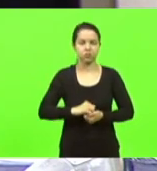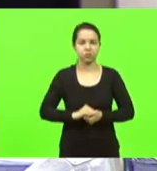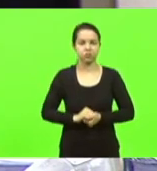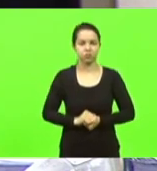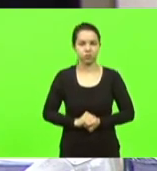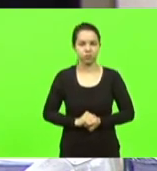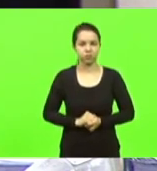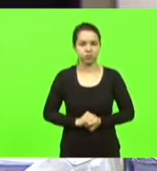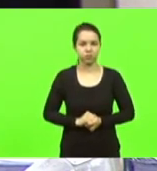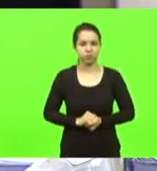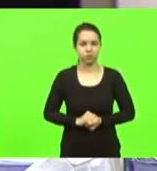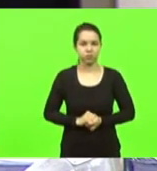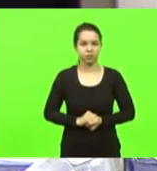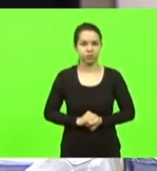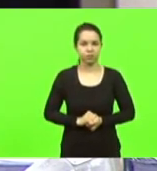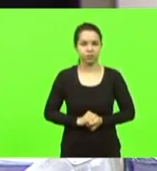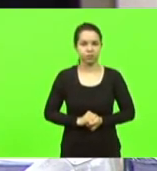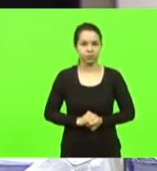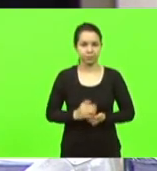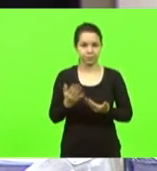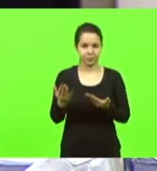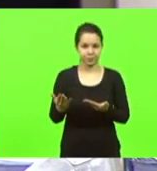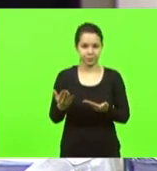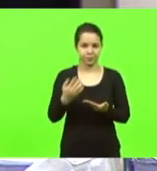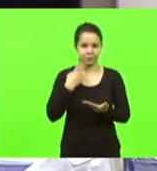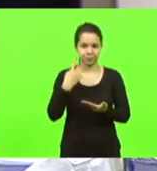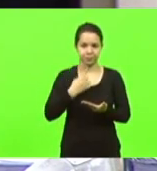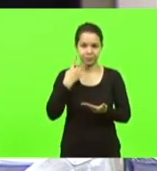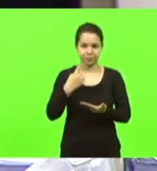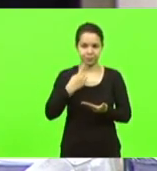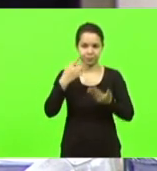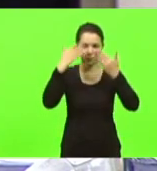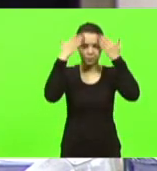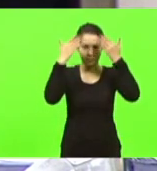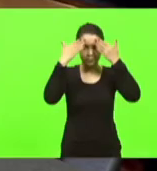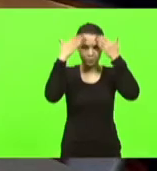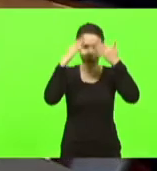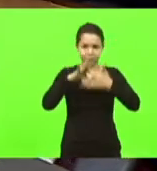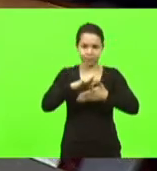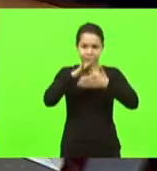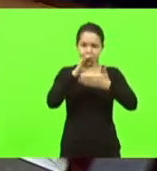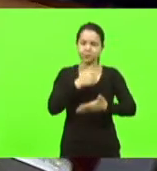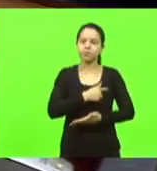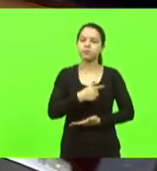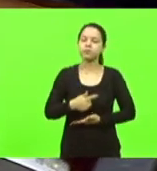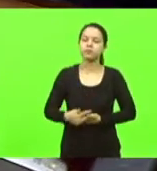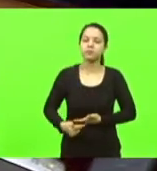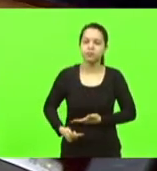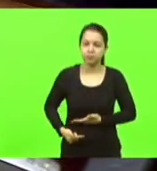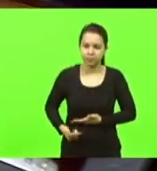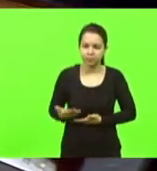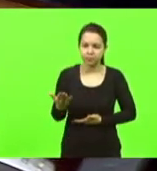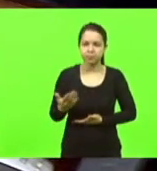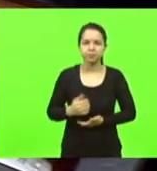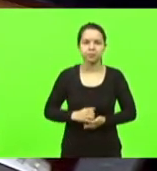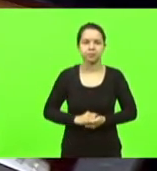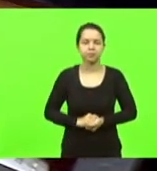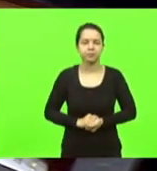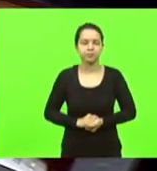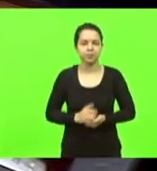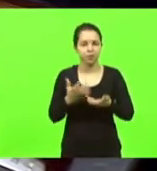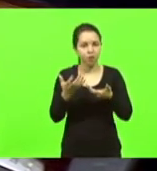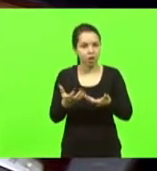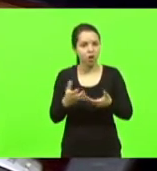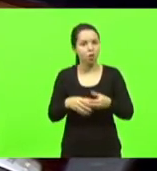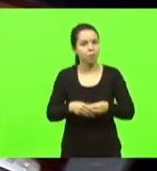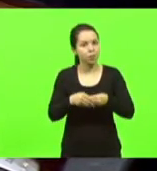o presidente sim Deputado José Milton Scheffer líder do governo presidente de maneira quero